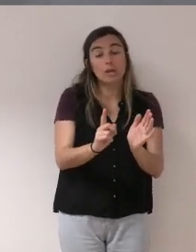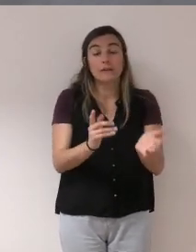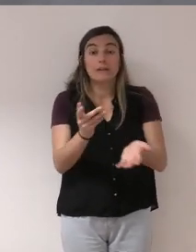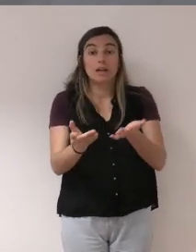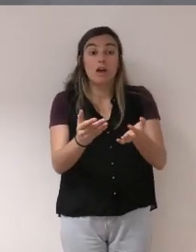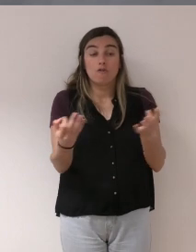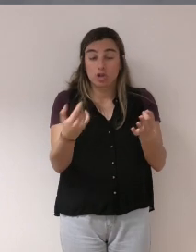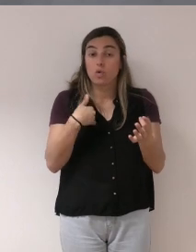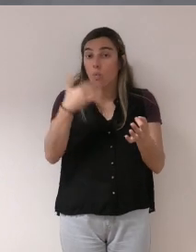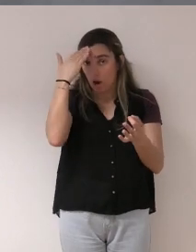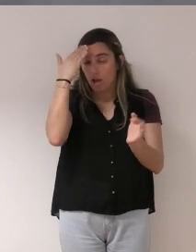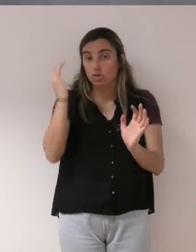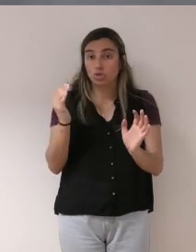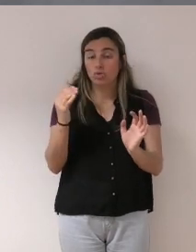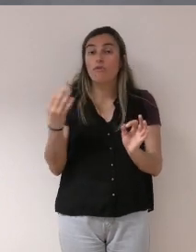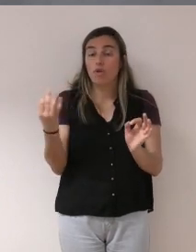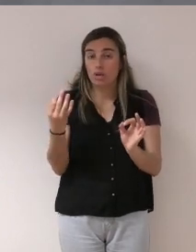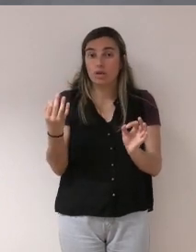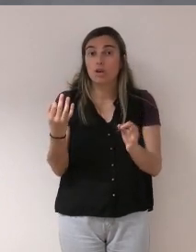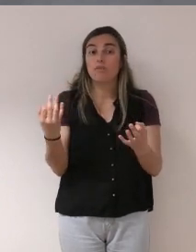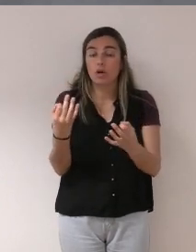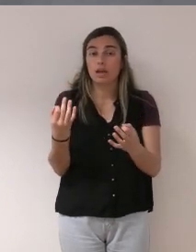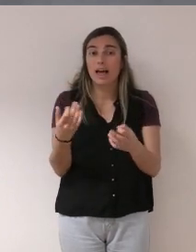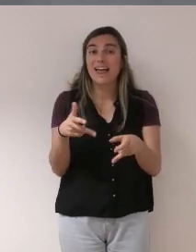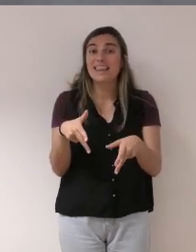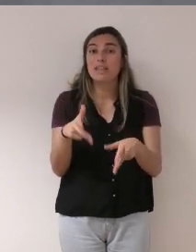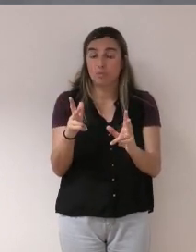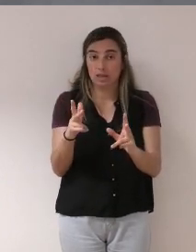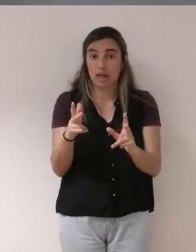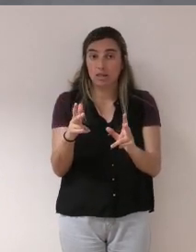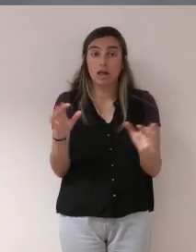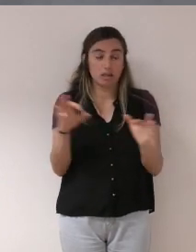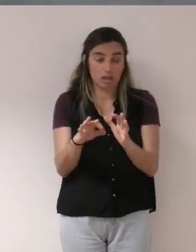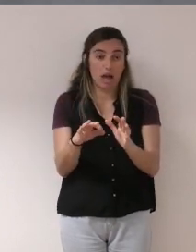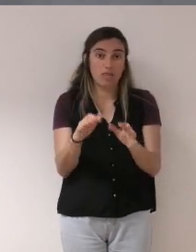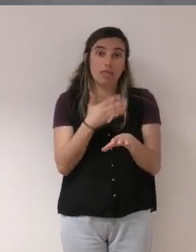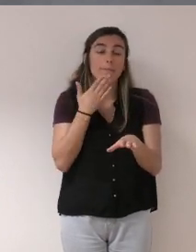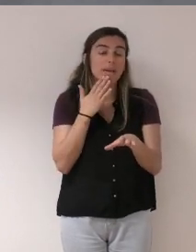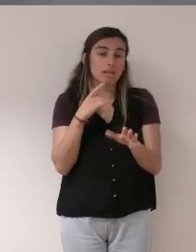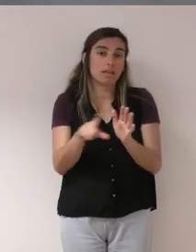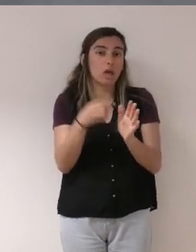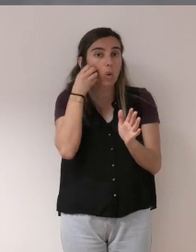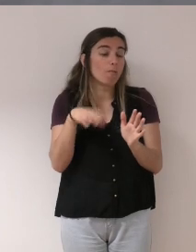A minha convicção é que, se nós quisermos, é que a liberdade é sempre função da lei. De